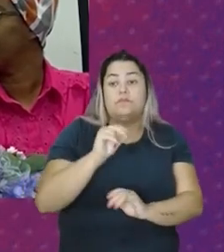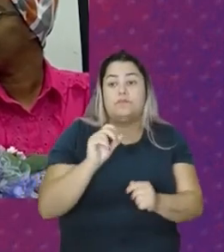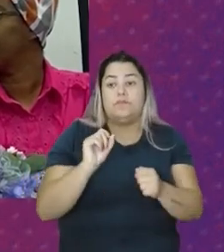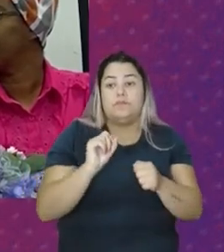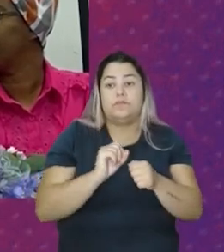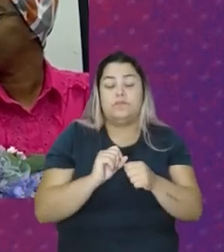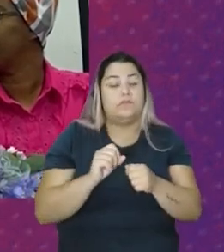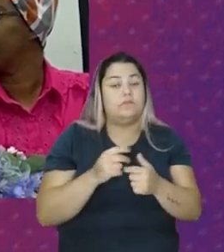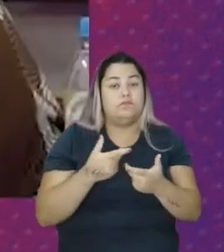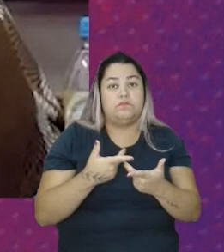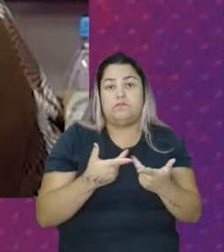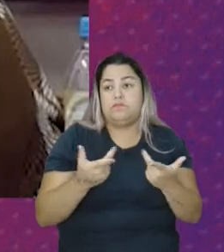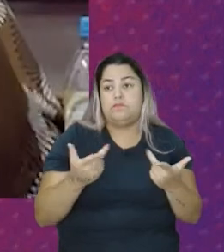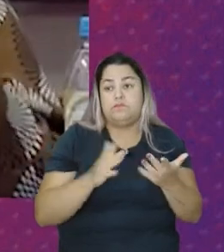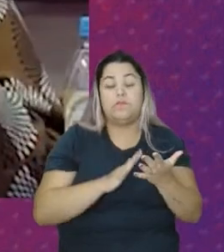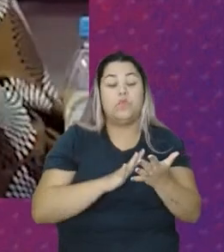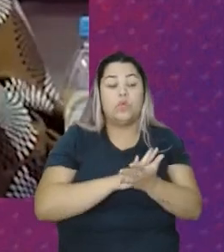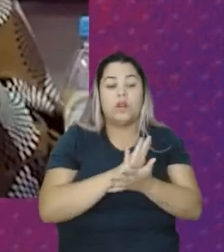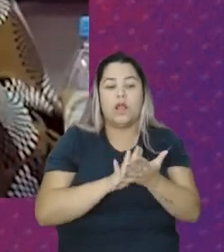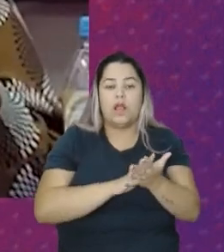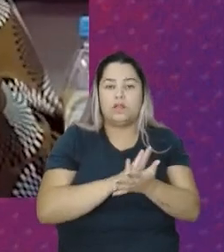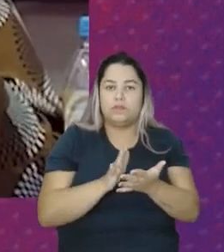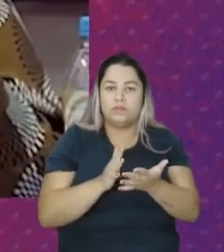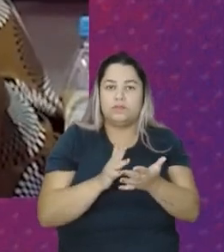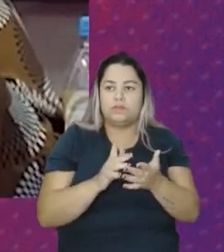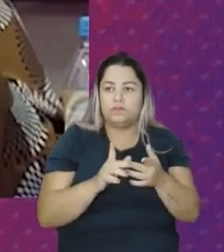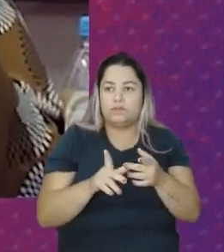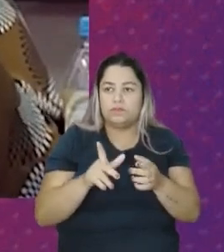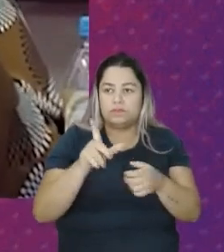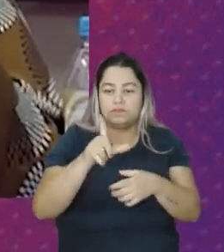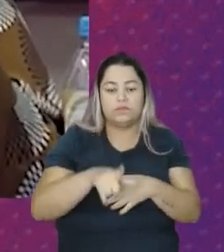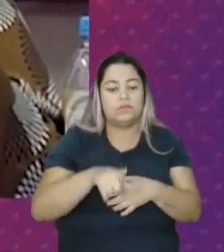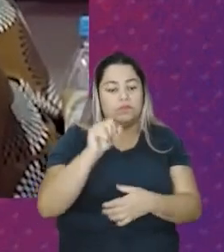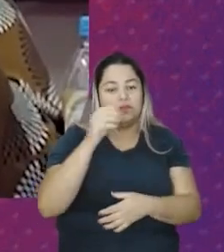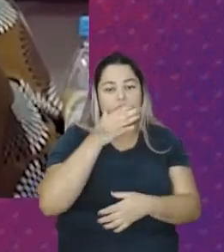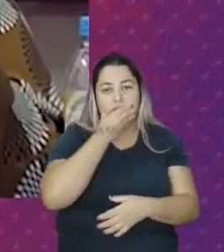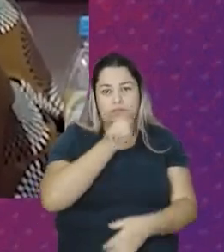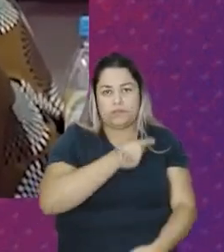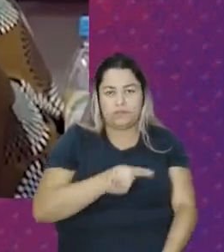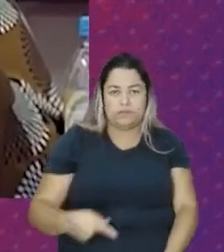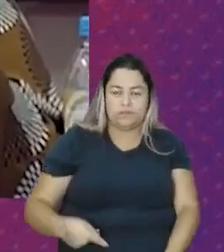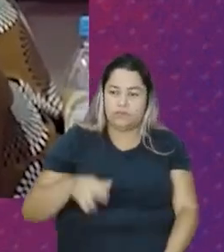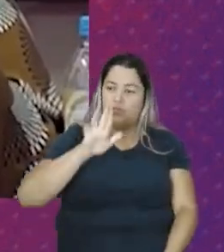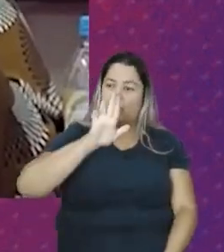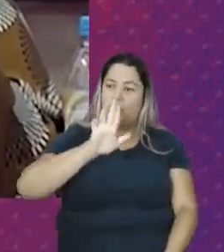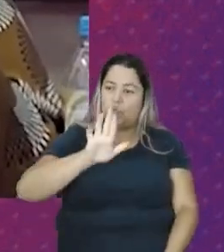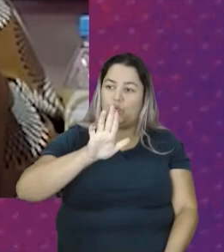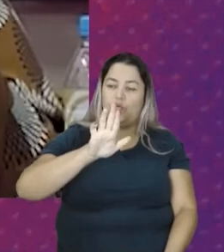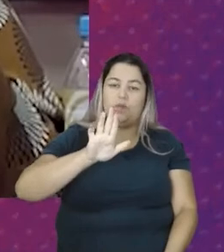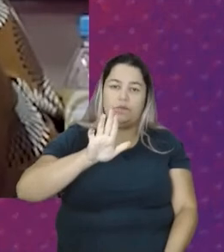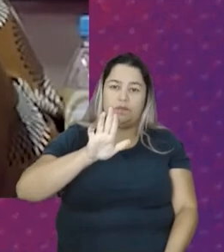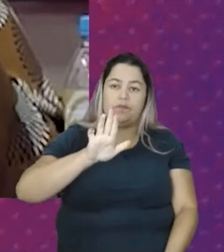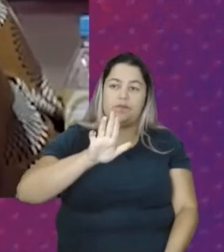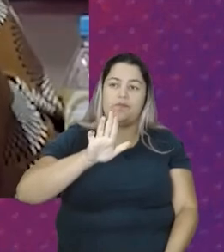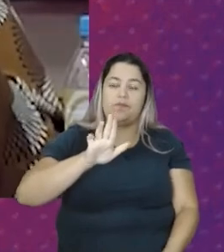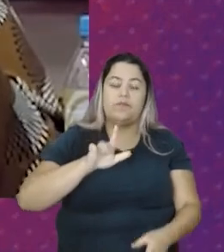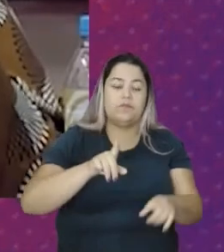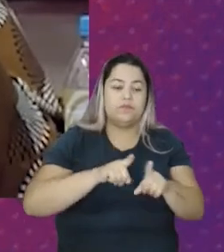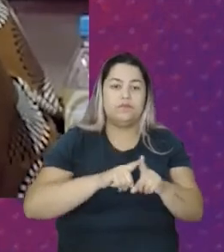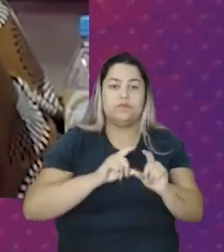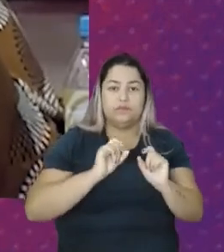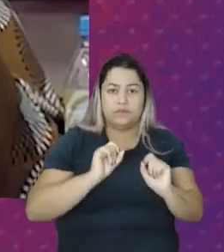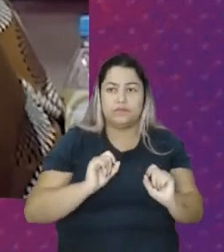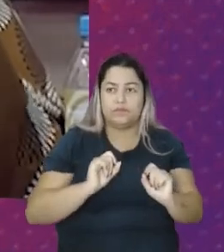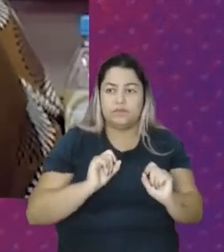no acaso. Né? Não é porque elegemos o Lula no campo